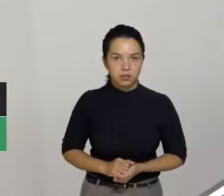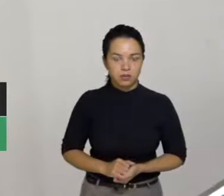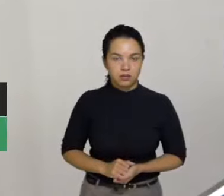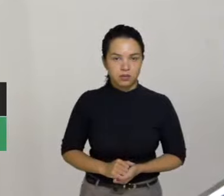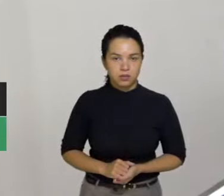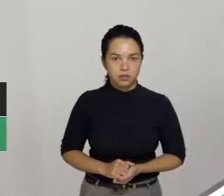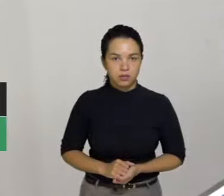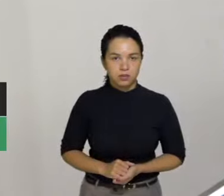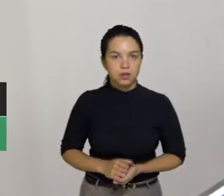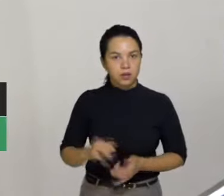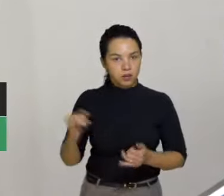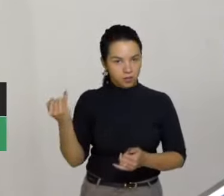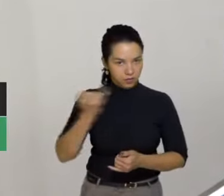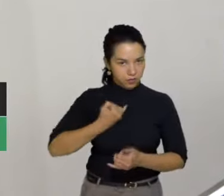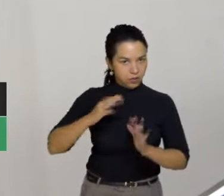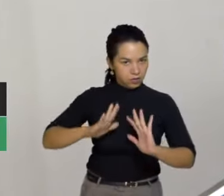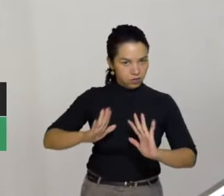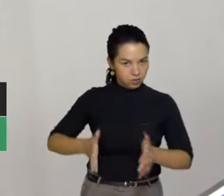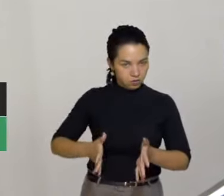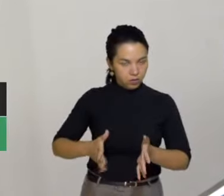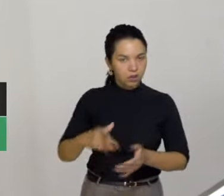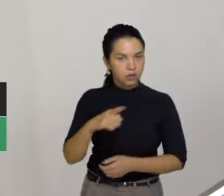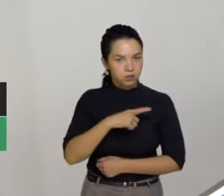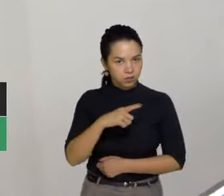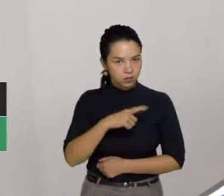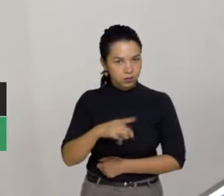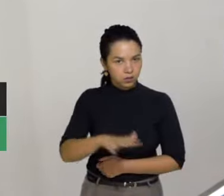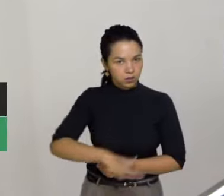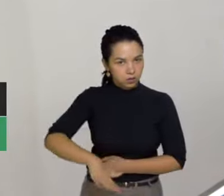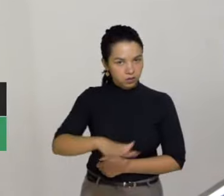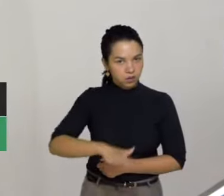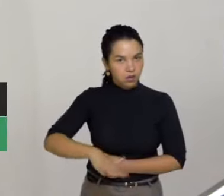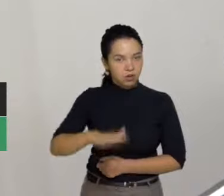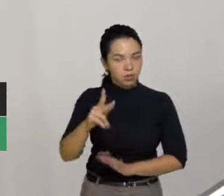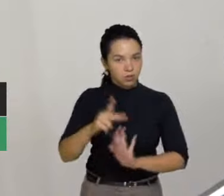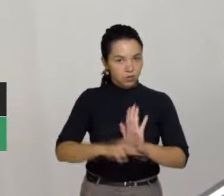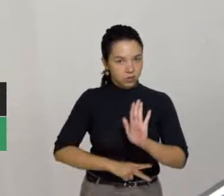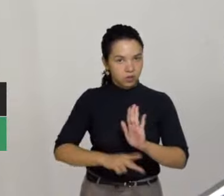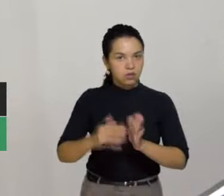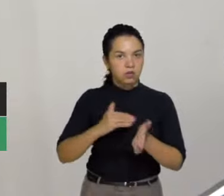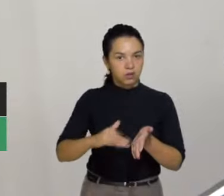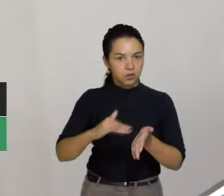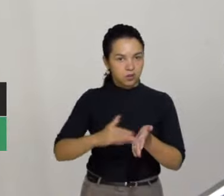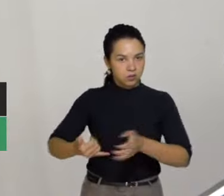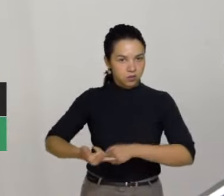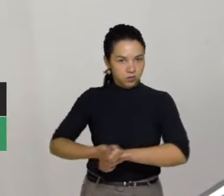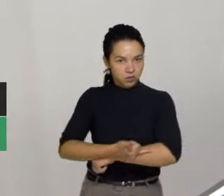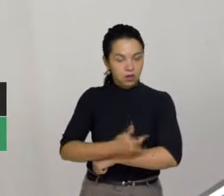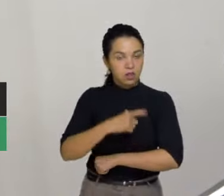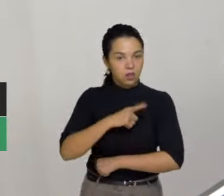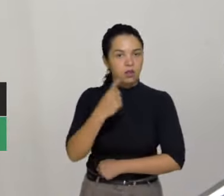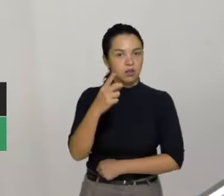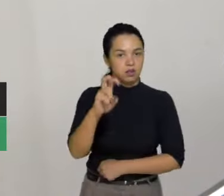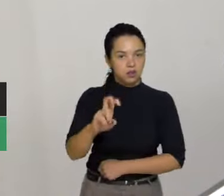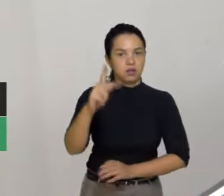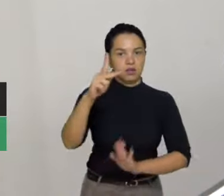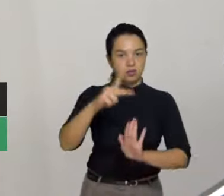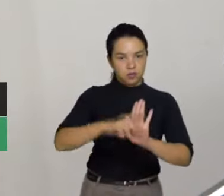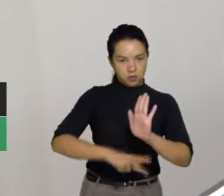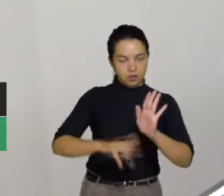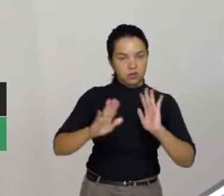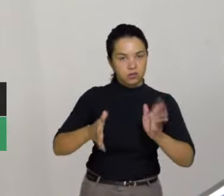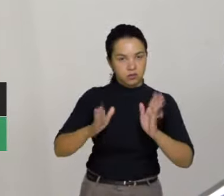já está no setor de projetos da Secretaria de Infraestrutura 15 projetos. 15 projetos